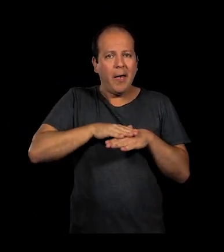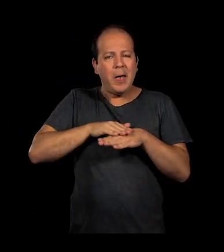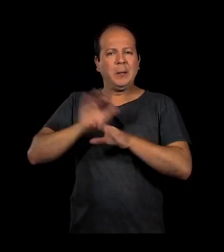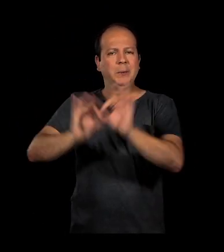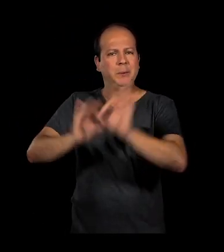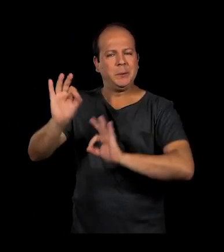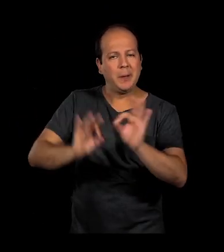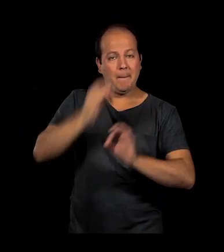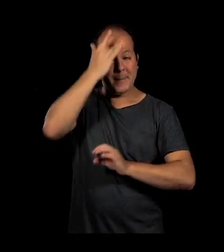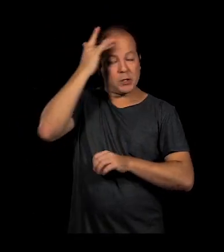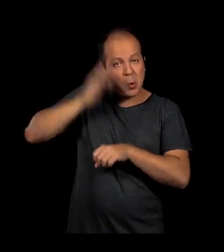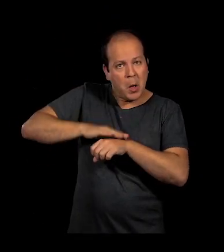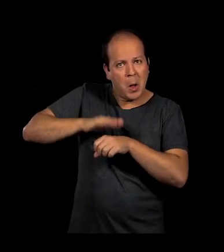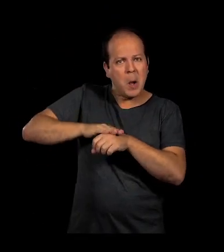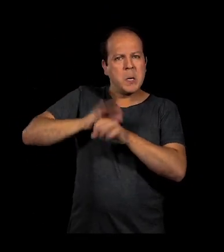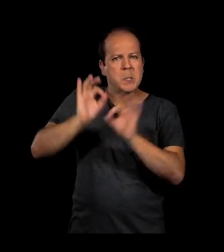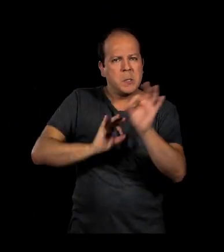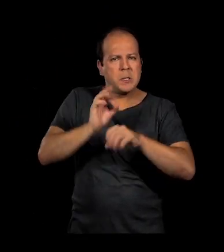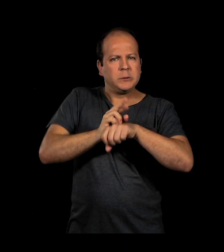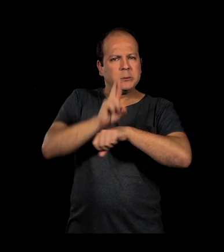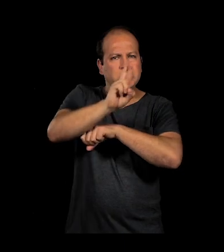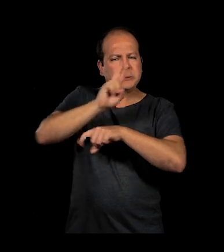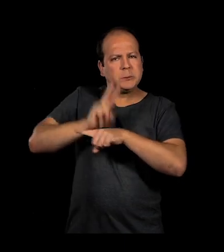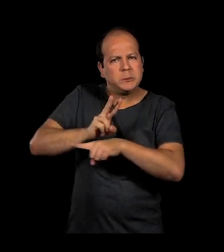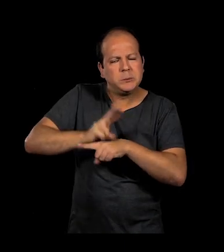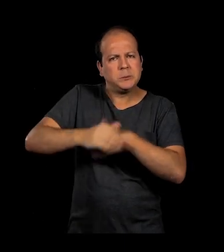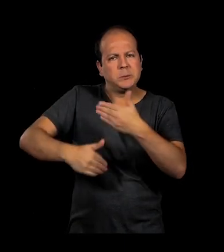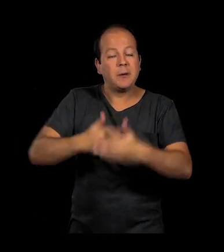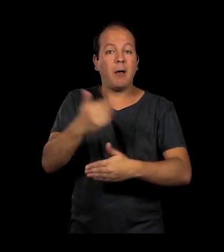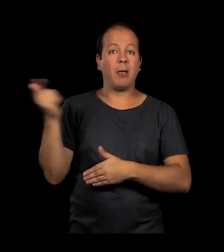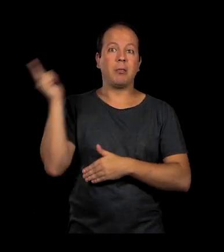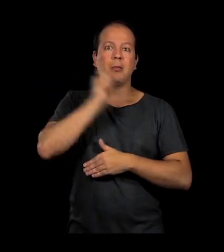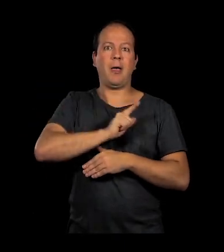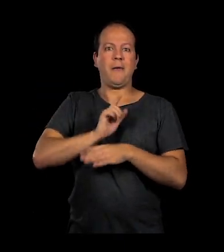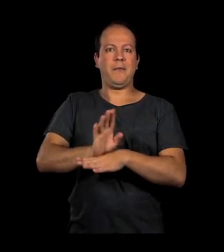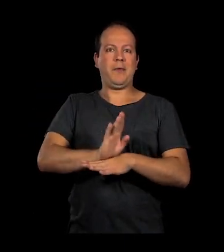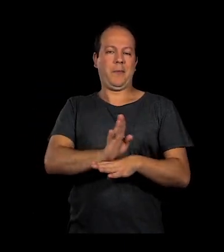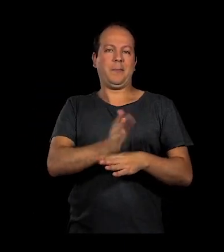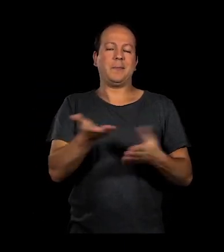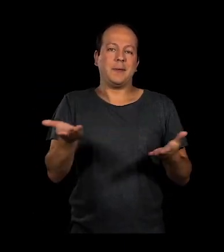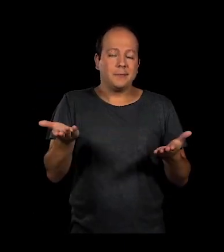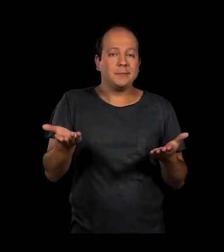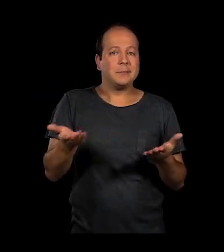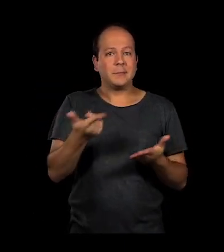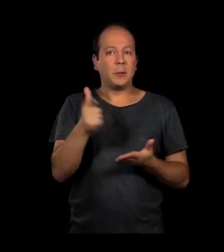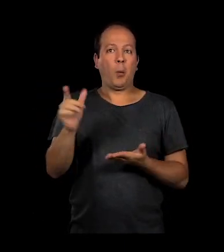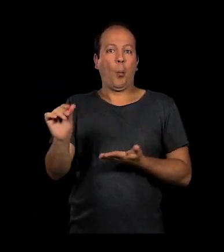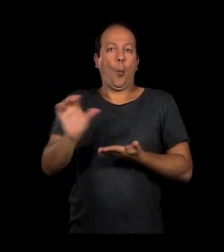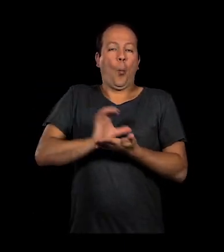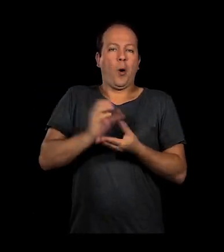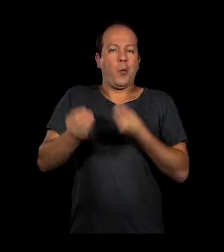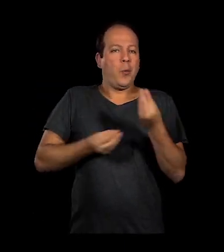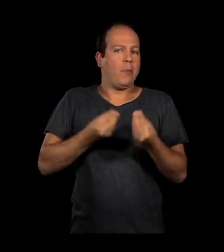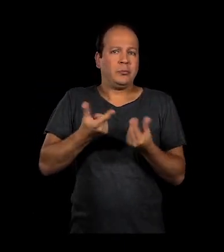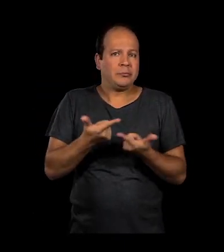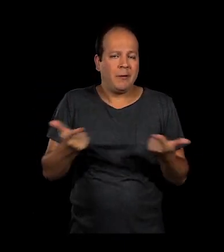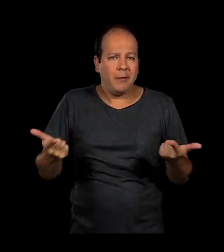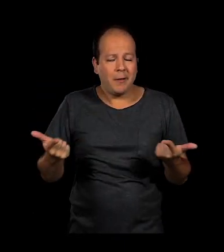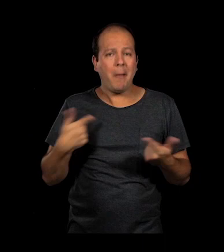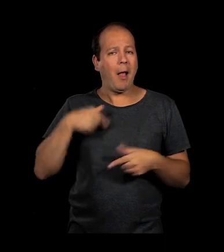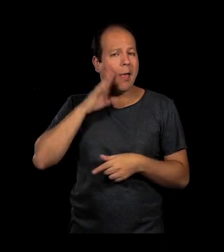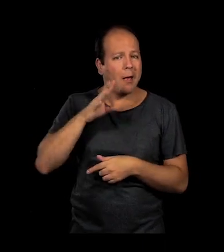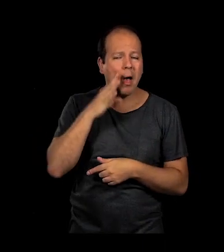até alguém que produzem alguém que viabilize o filme fazia os filmes em geral é caro mas muito muito legal